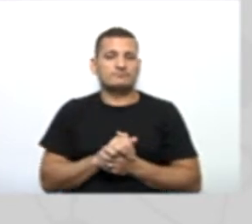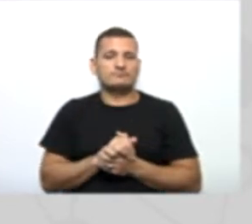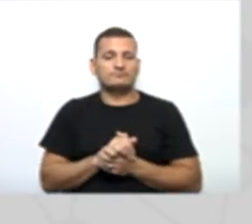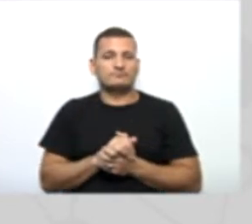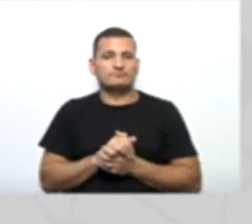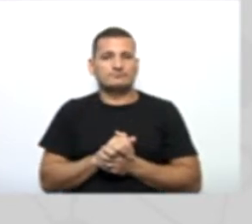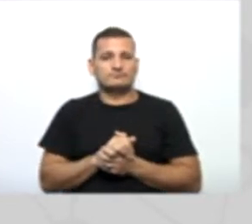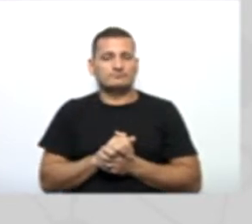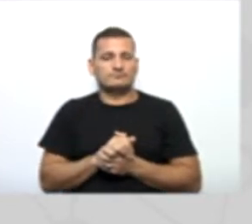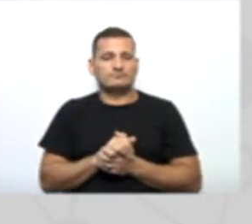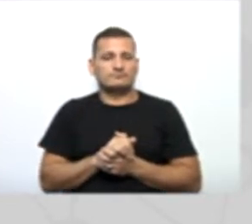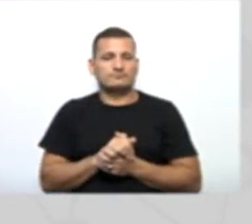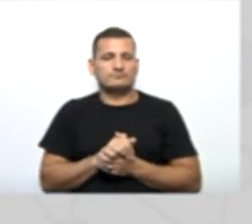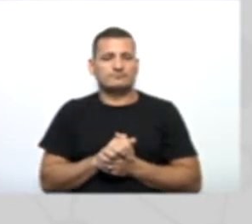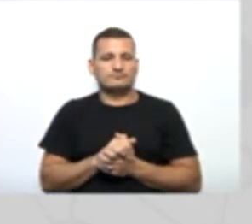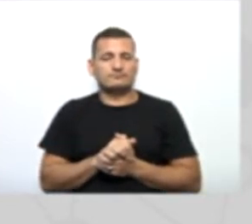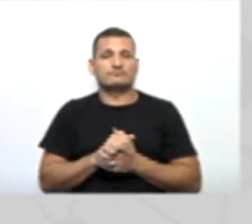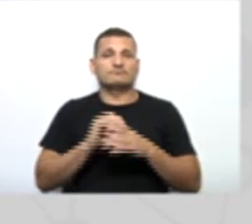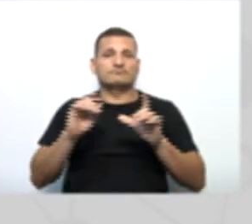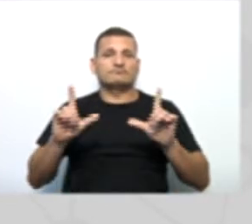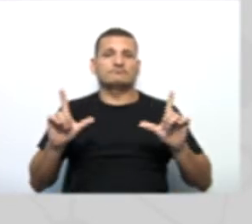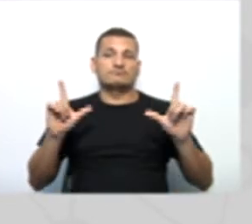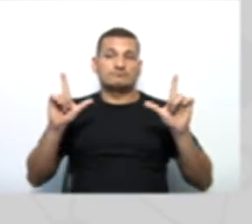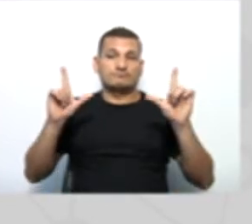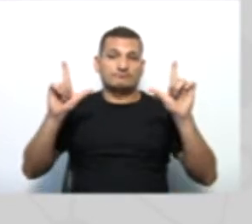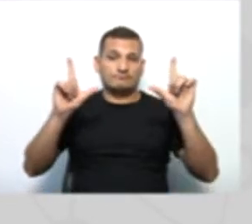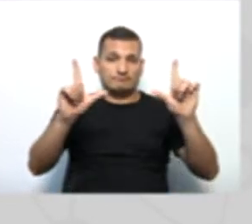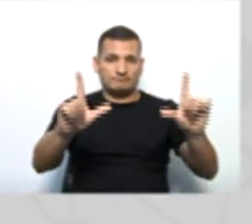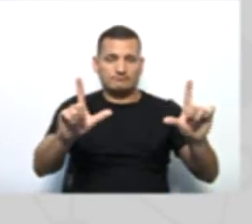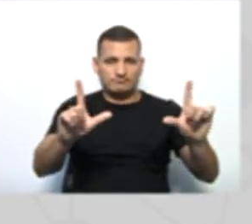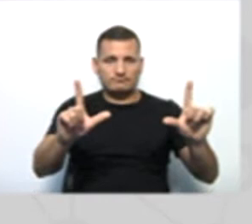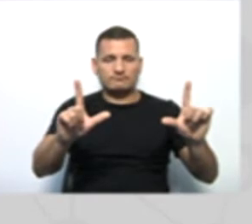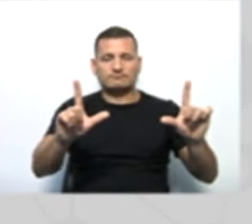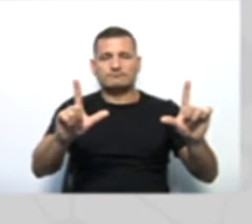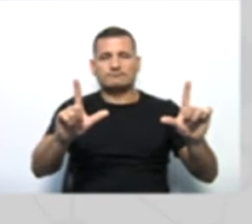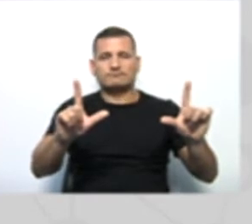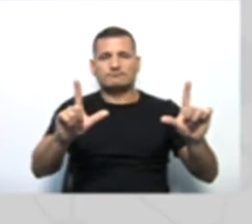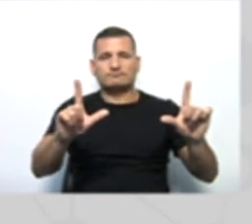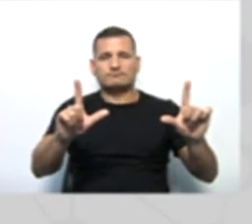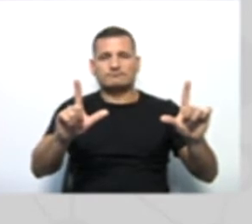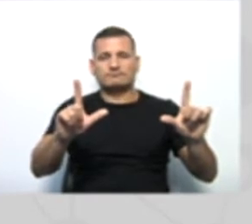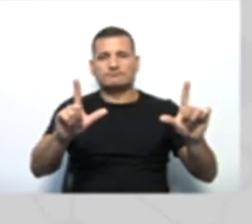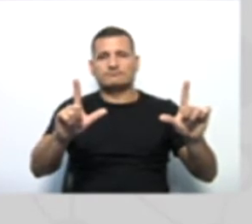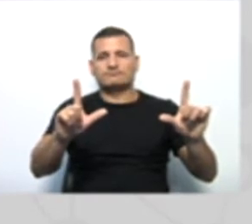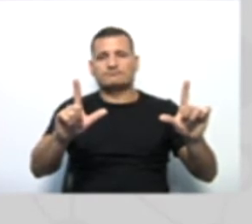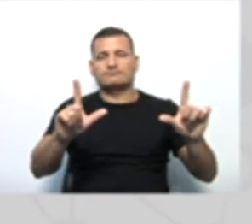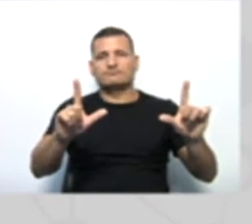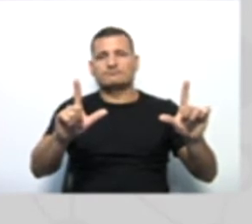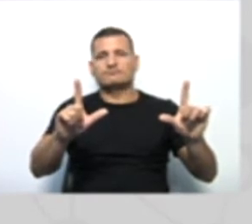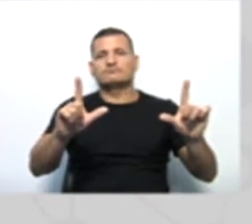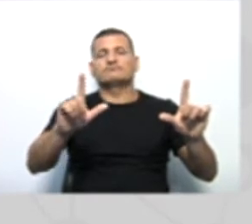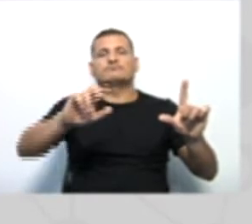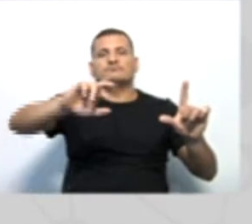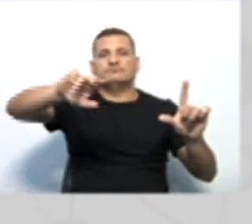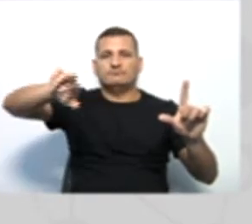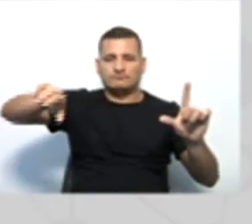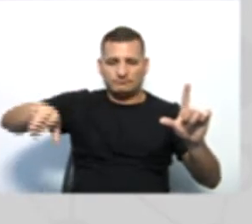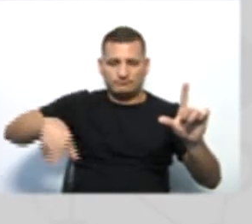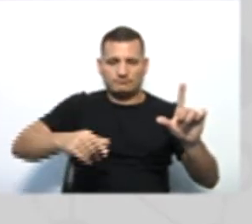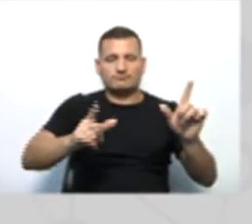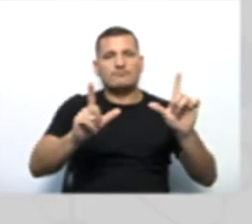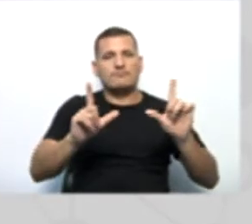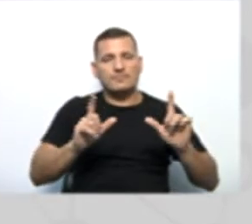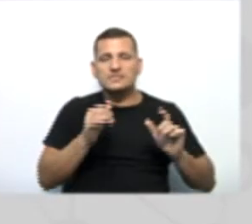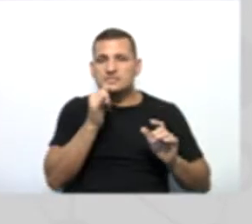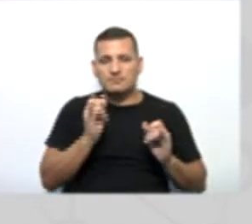andar do ladinho ou coloca o mapa lá em cima no outro andar e aí você vai fazer a mesma coisa que você fez pelo andar de baixo. Essa